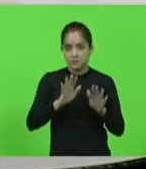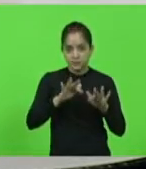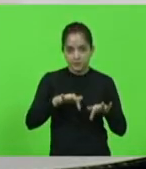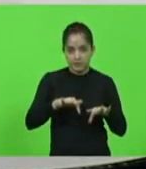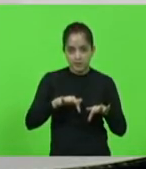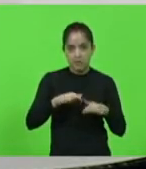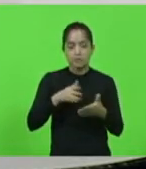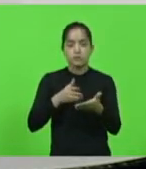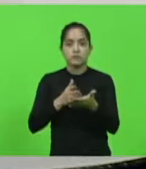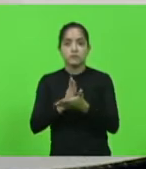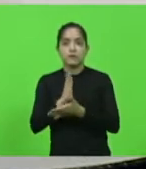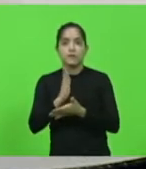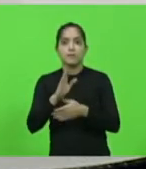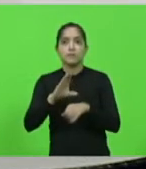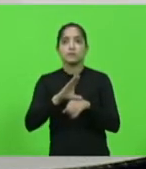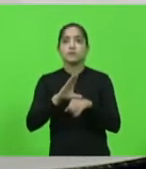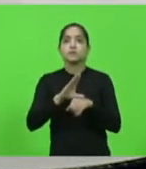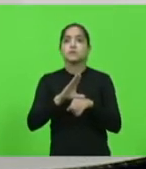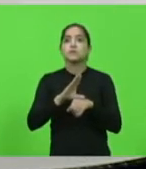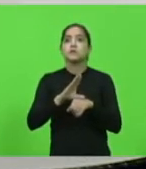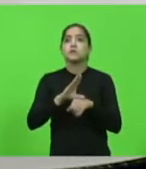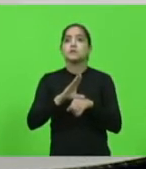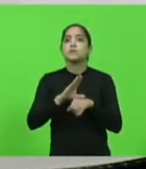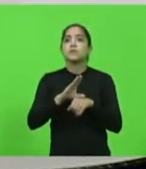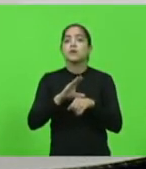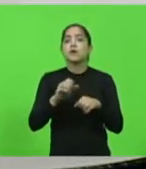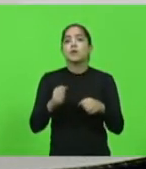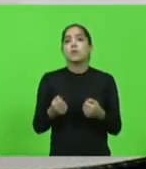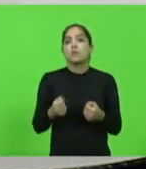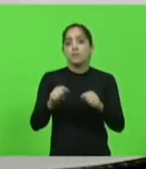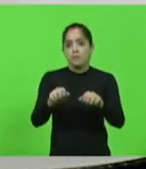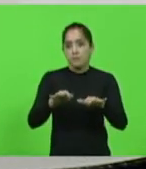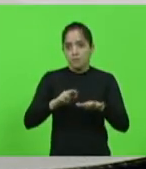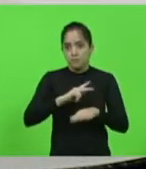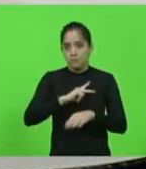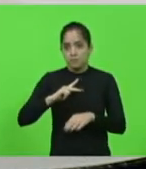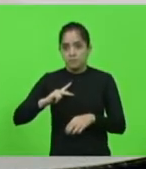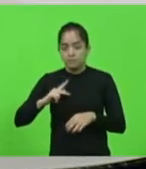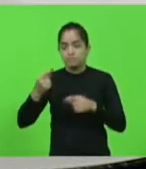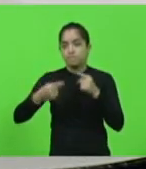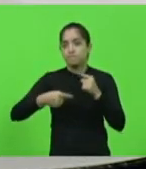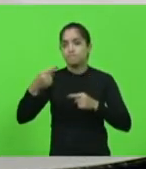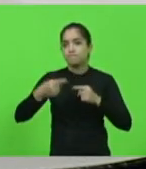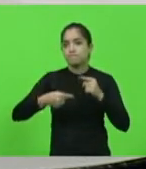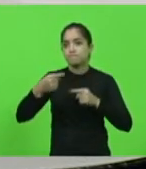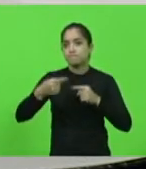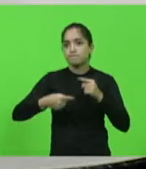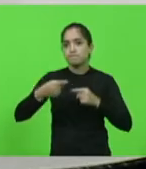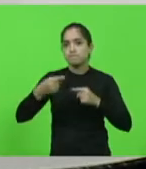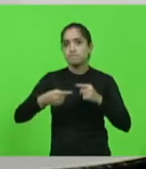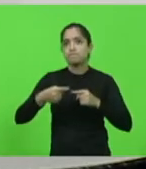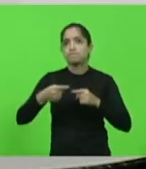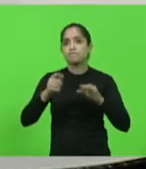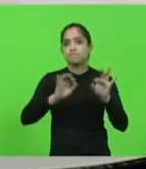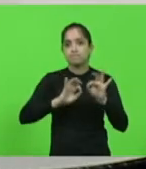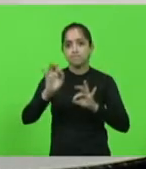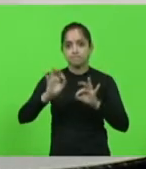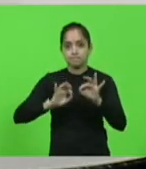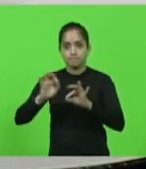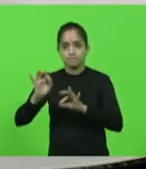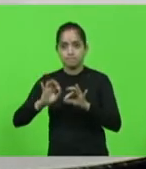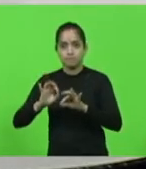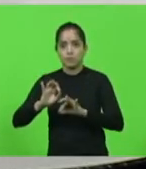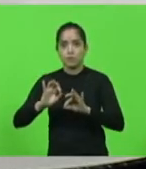a constituição de uma audiência pública para discutir a situação do marco regulatório do terceiro